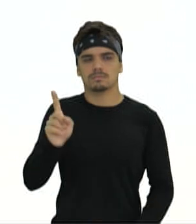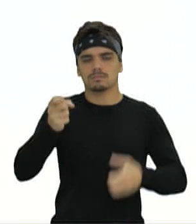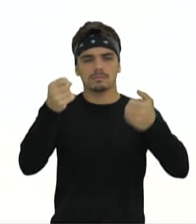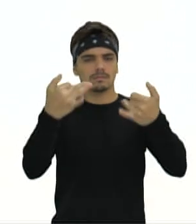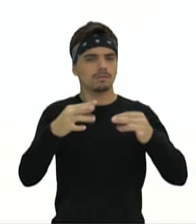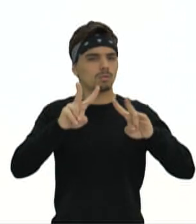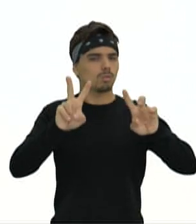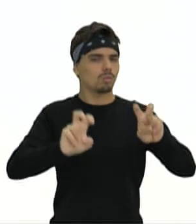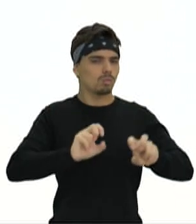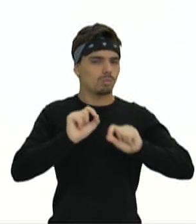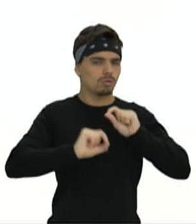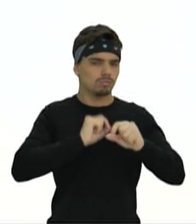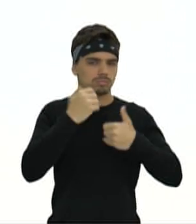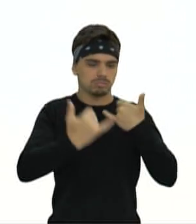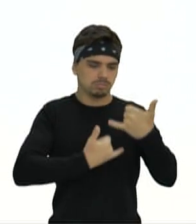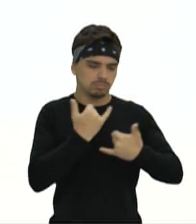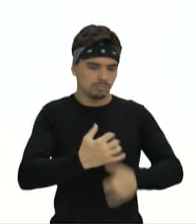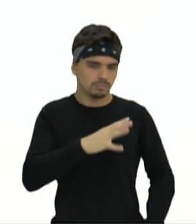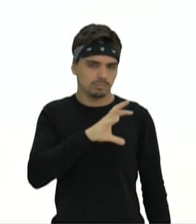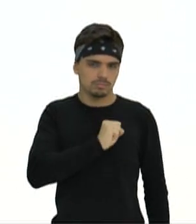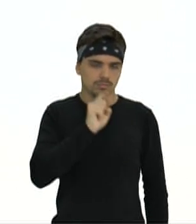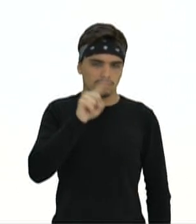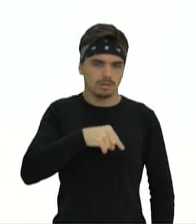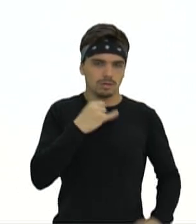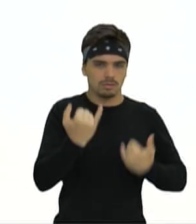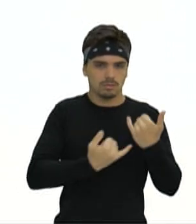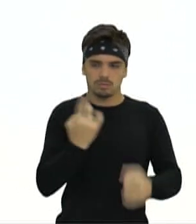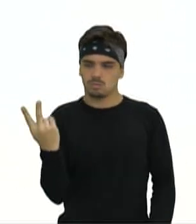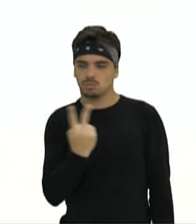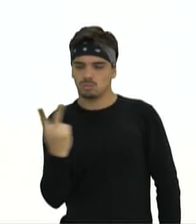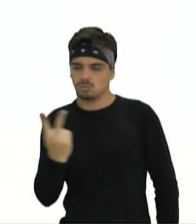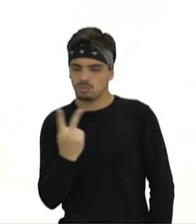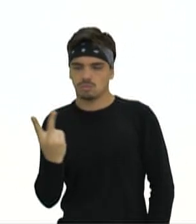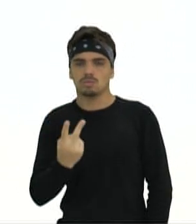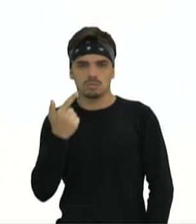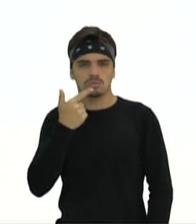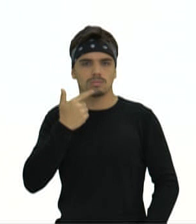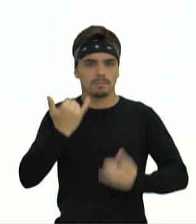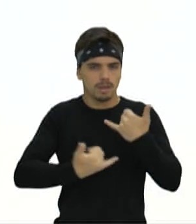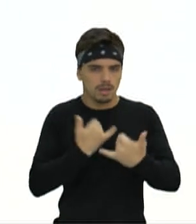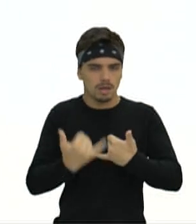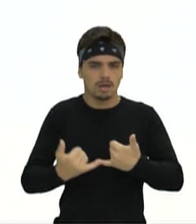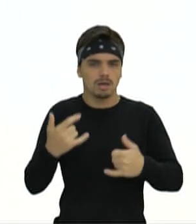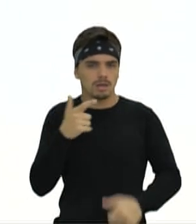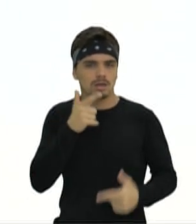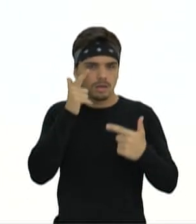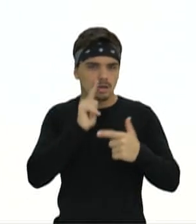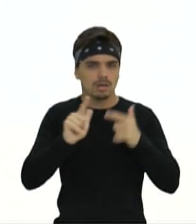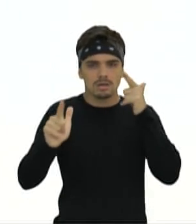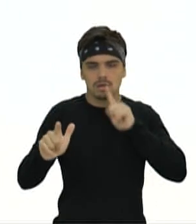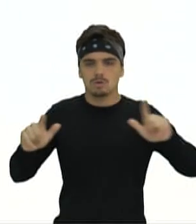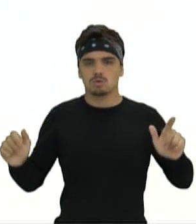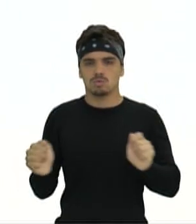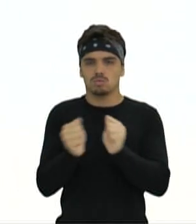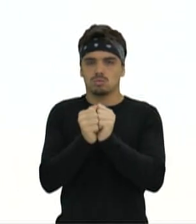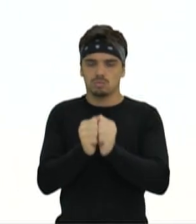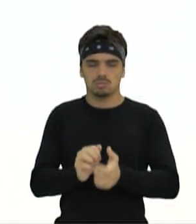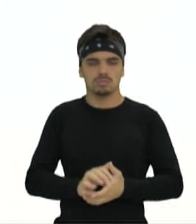é um jogo que os dois jogam e que ambos vencem. Nem sempre, né? Bora